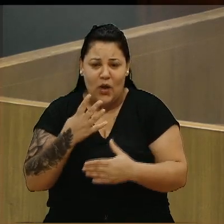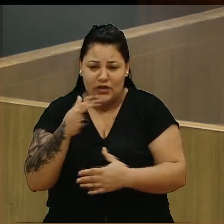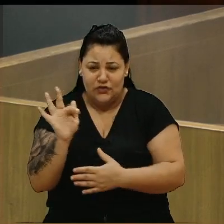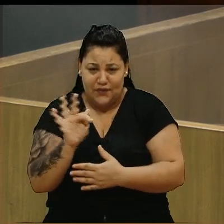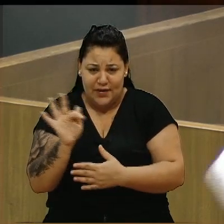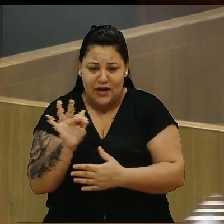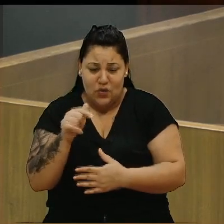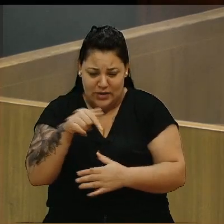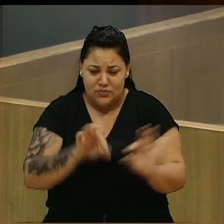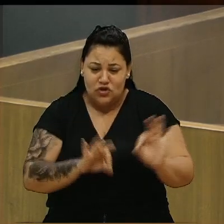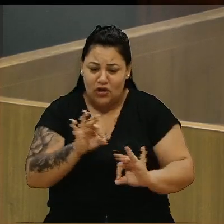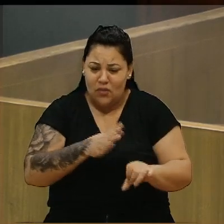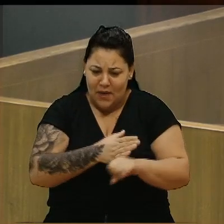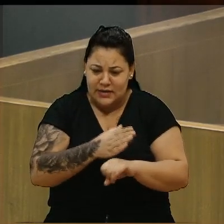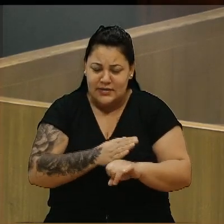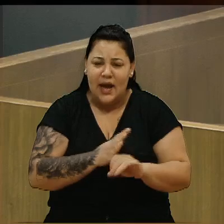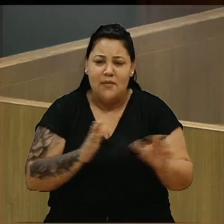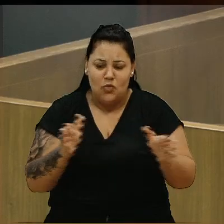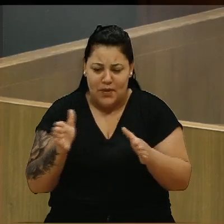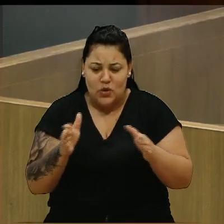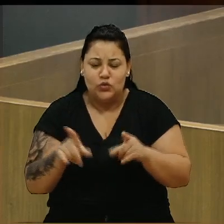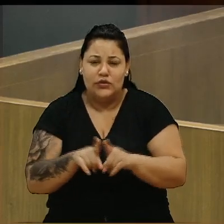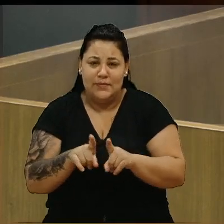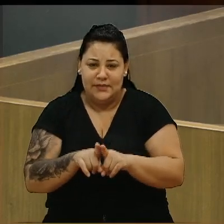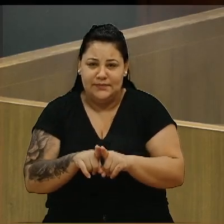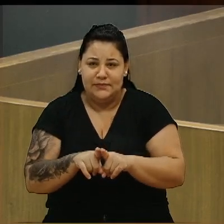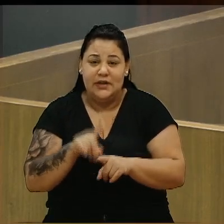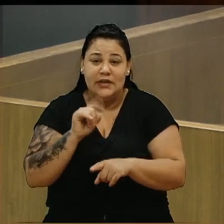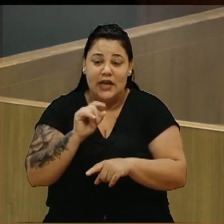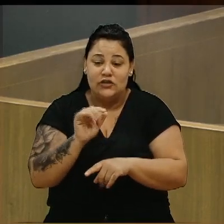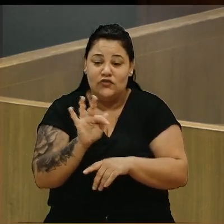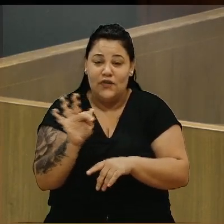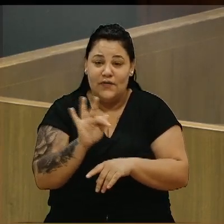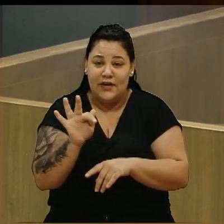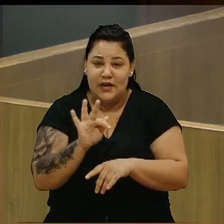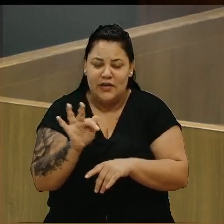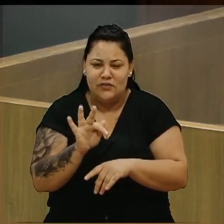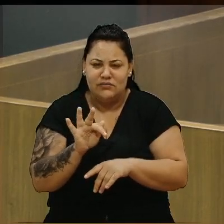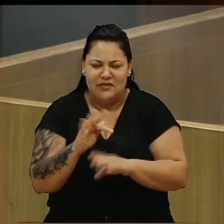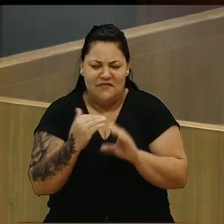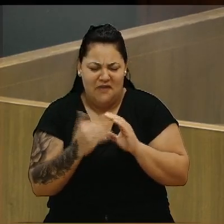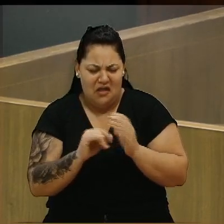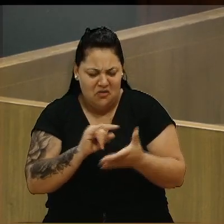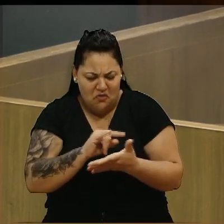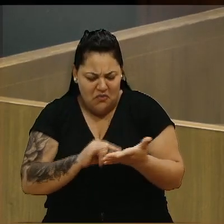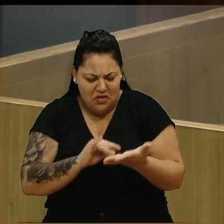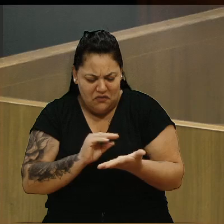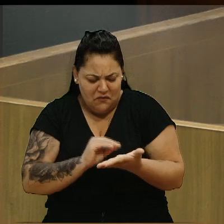Em 10 de fevereiro, a CENLIC publicou um documento informando um déficit de R$